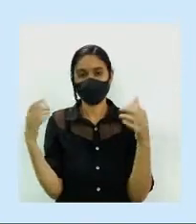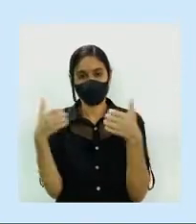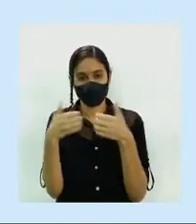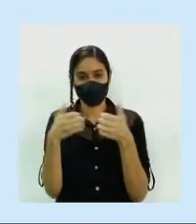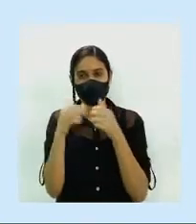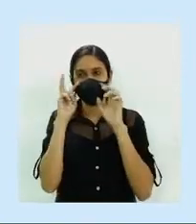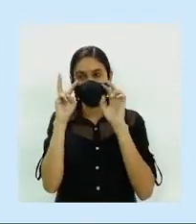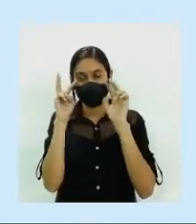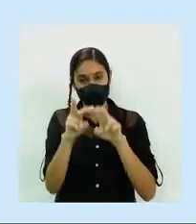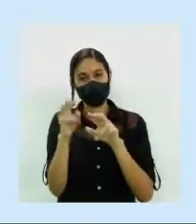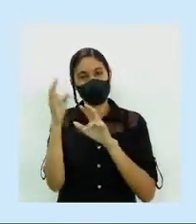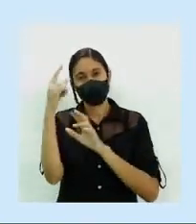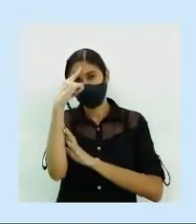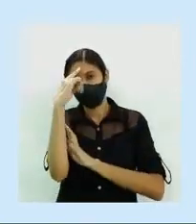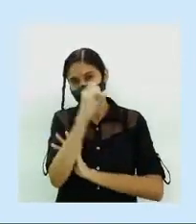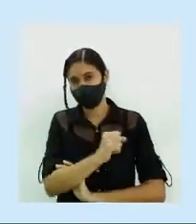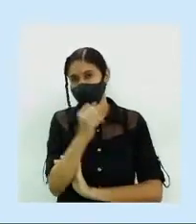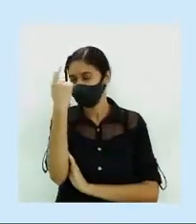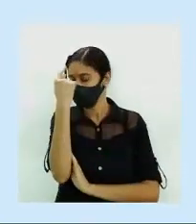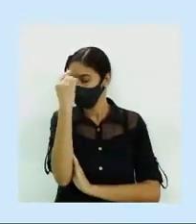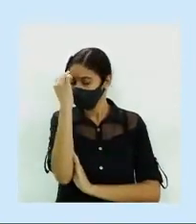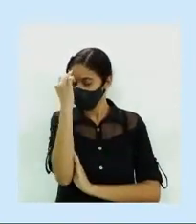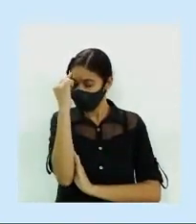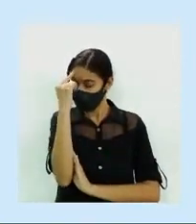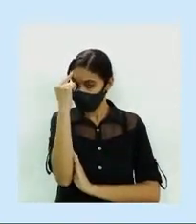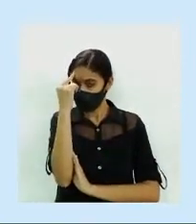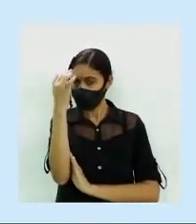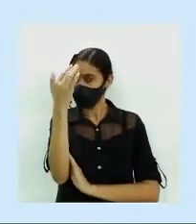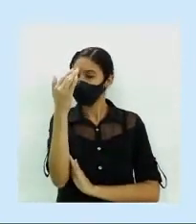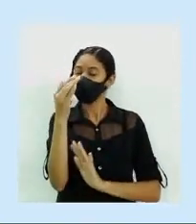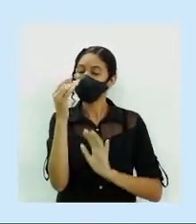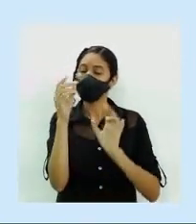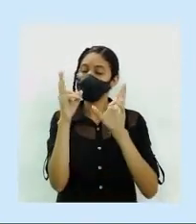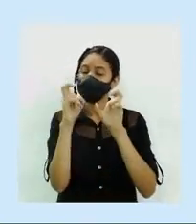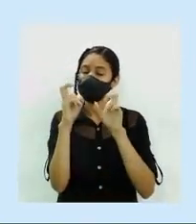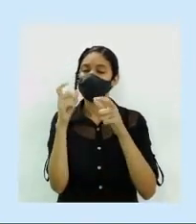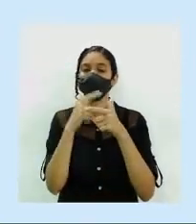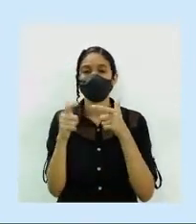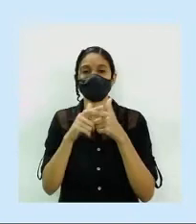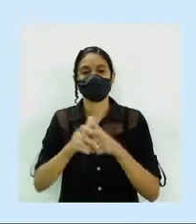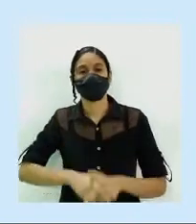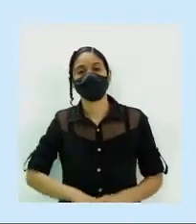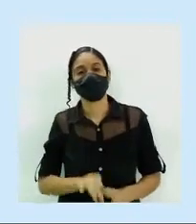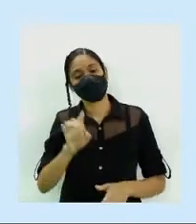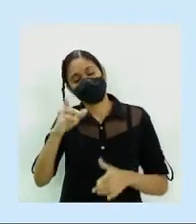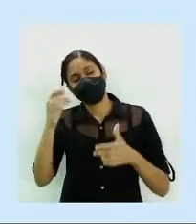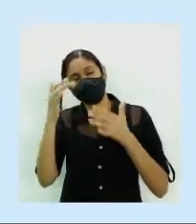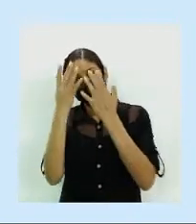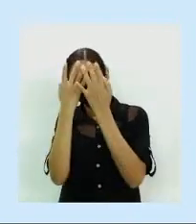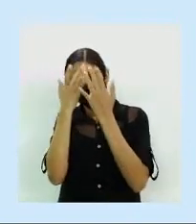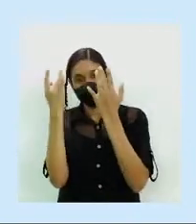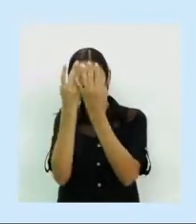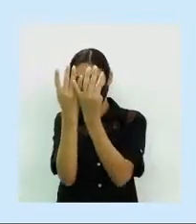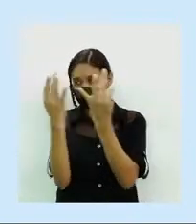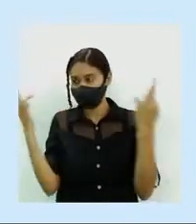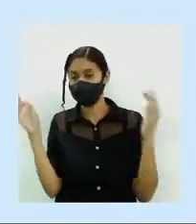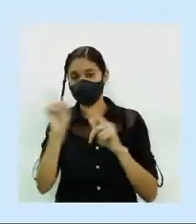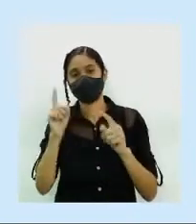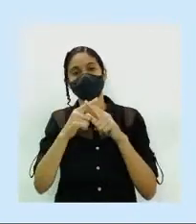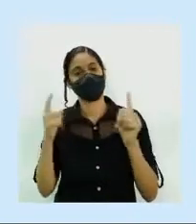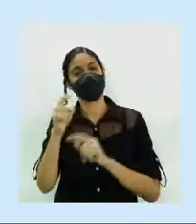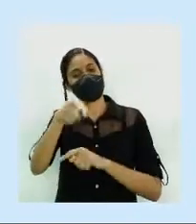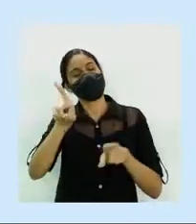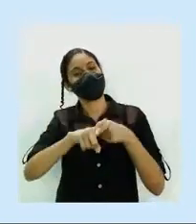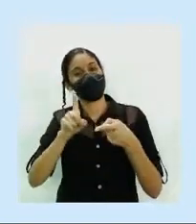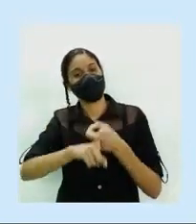à compreensão sobre aquele problema discutido. Não apenas a plateia, mas você também. Quanto mais a gente lê sobre